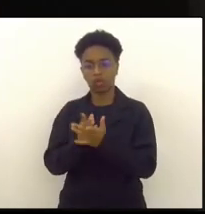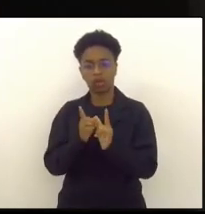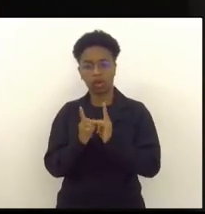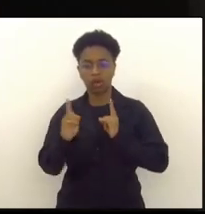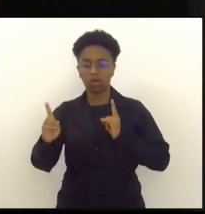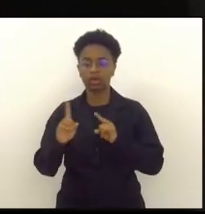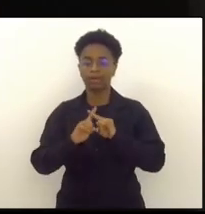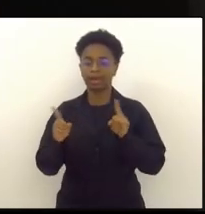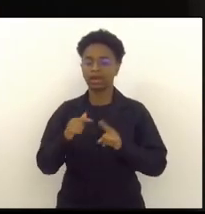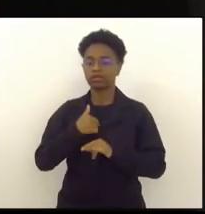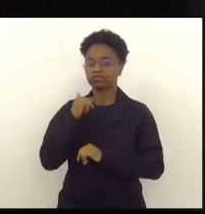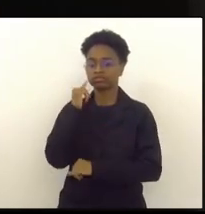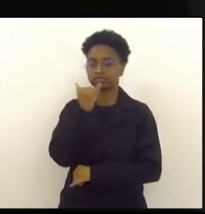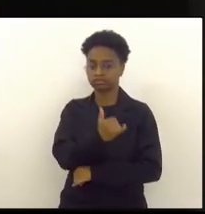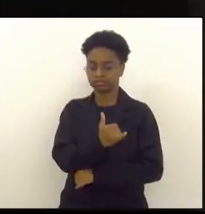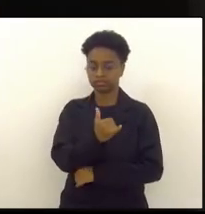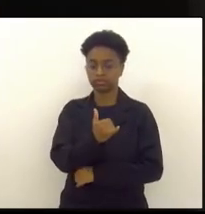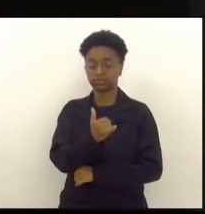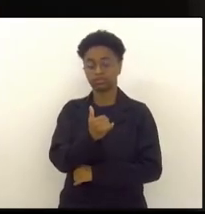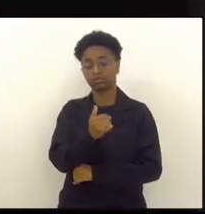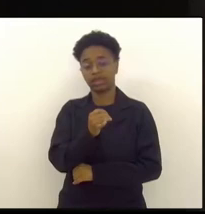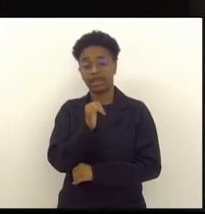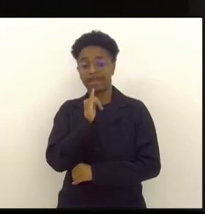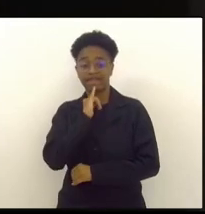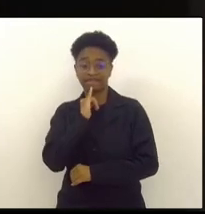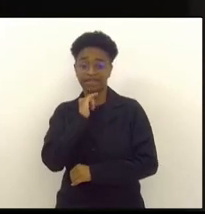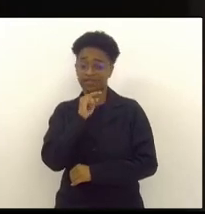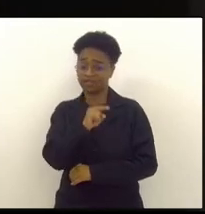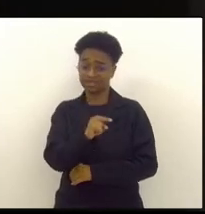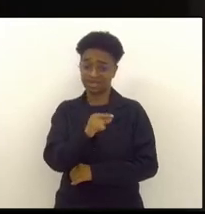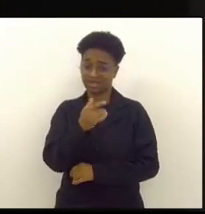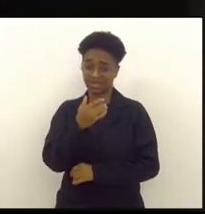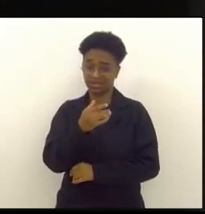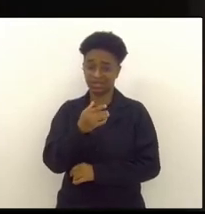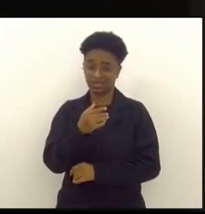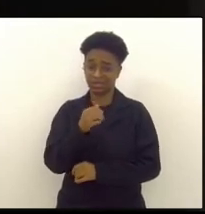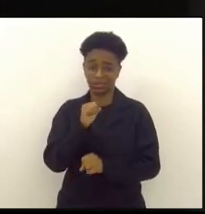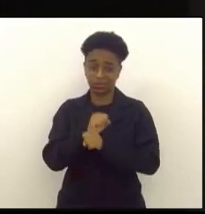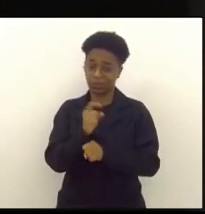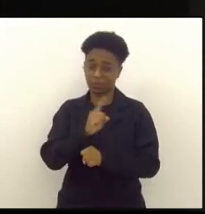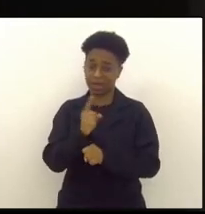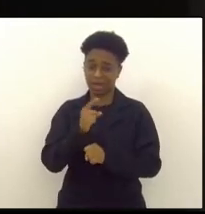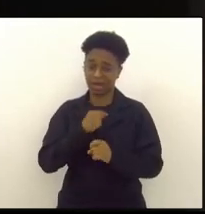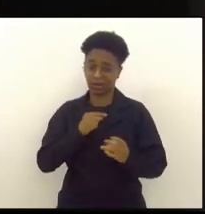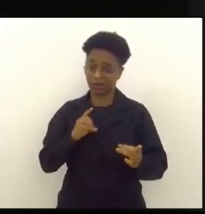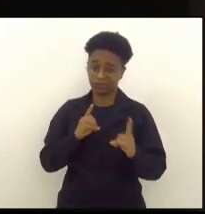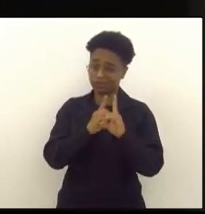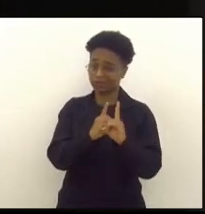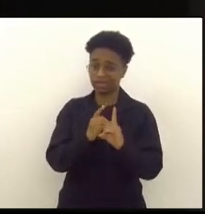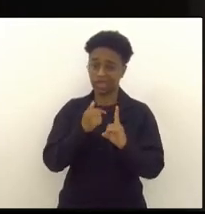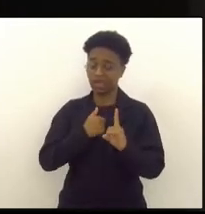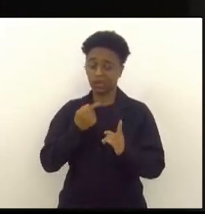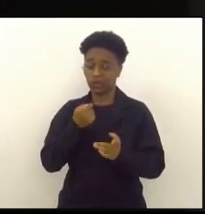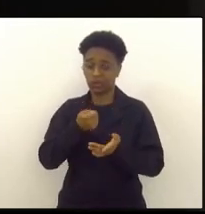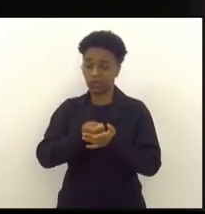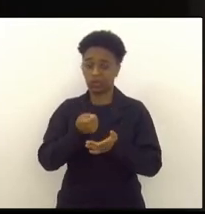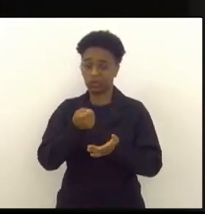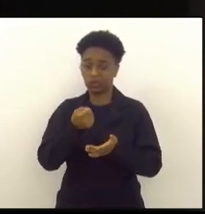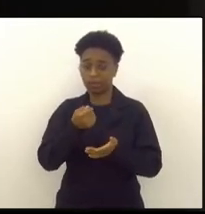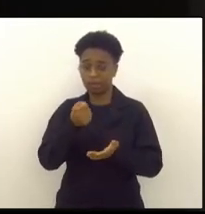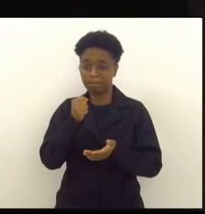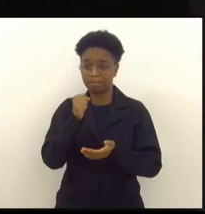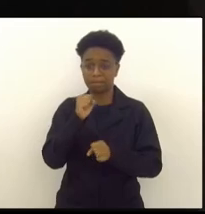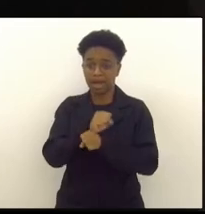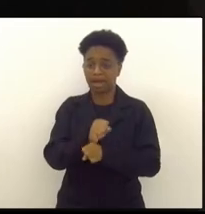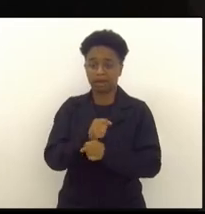Sirlene, infelizmente, você não vai deixar de me ver perto de você, eu não vou deixar de pedir, não vou deixar de insistir, e nós vamos seguir